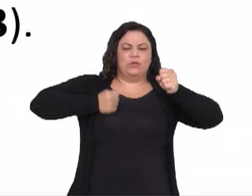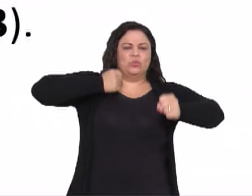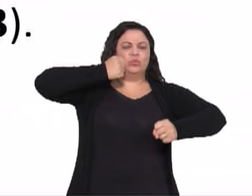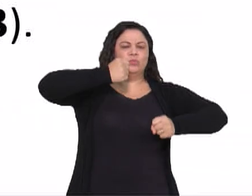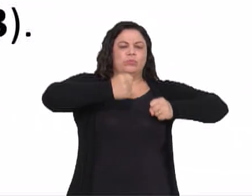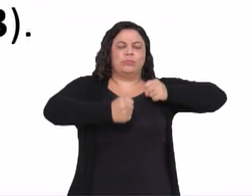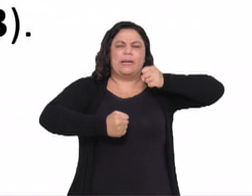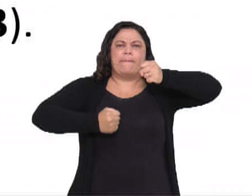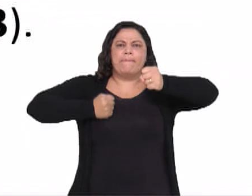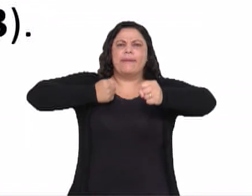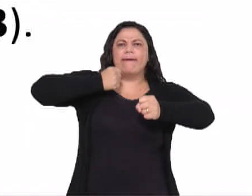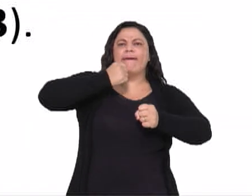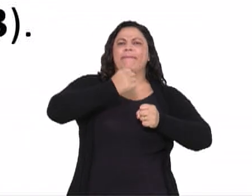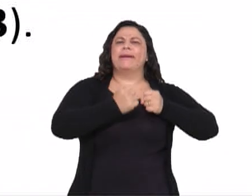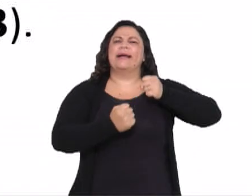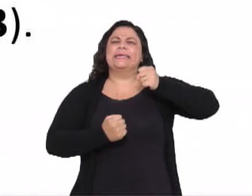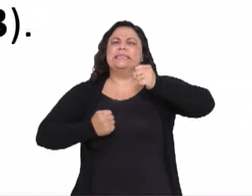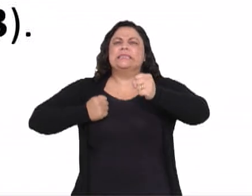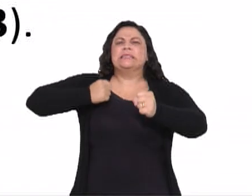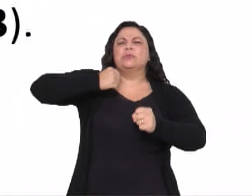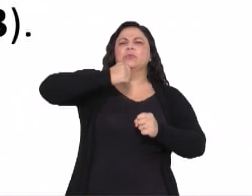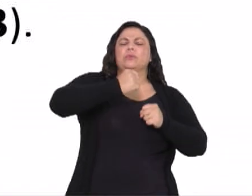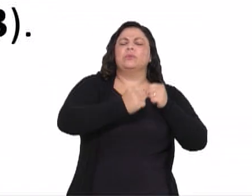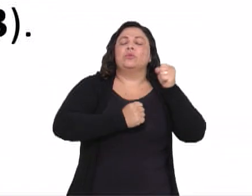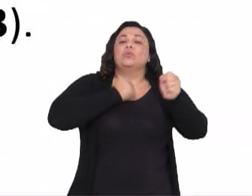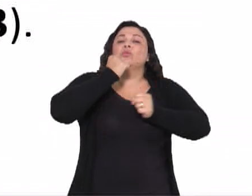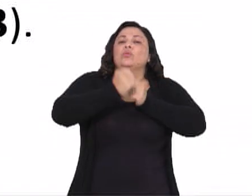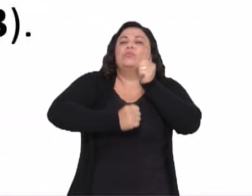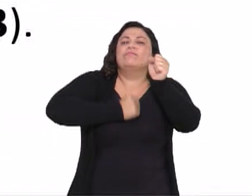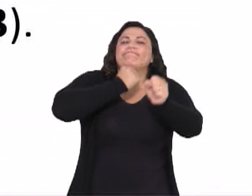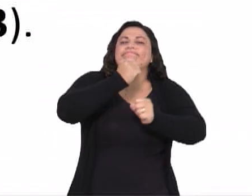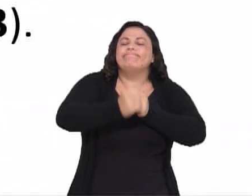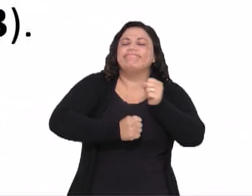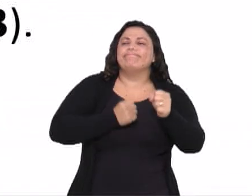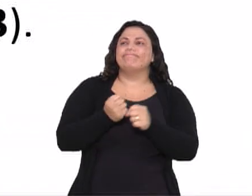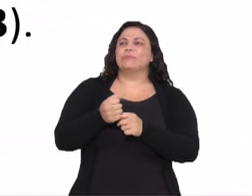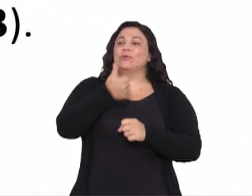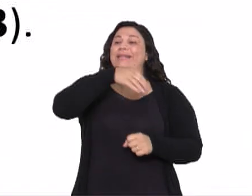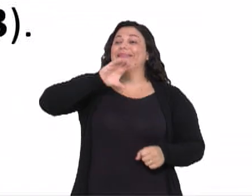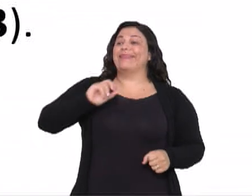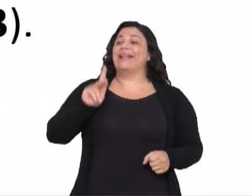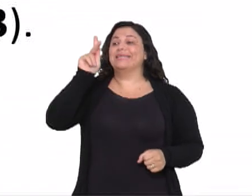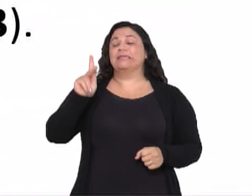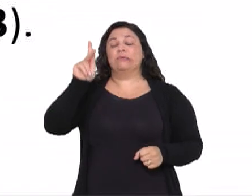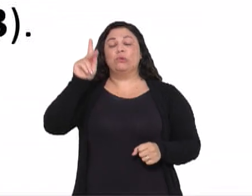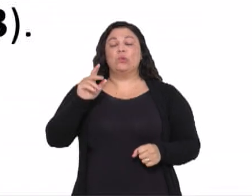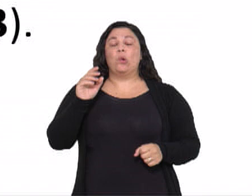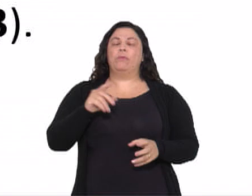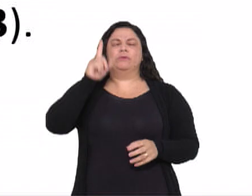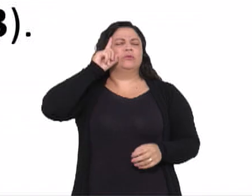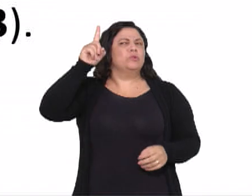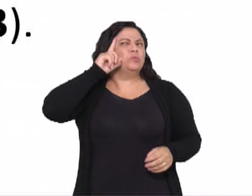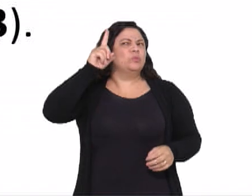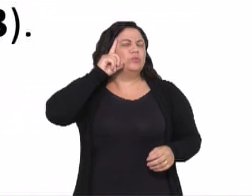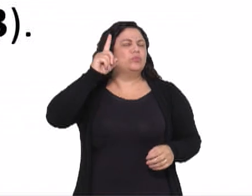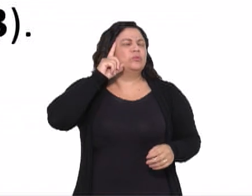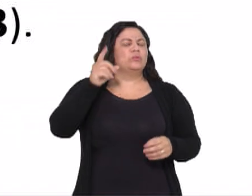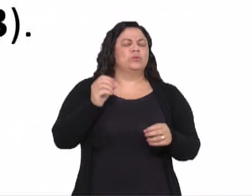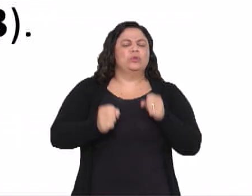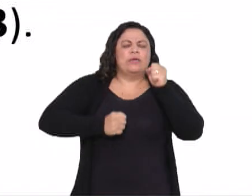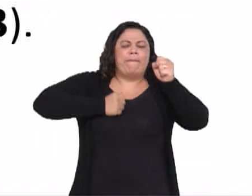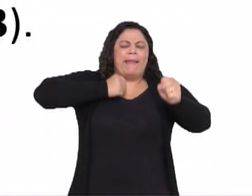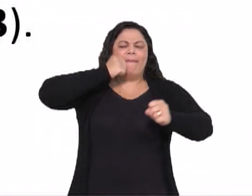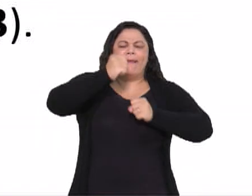atleta treinando nessa pista deseja correr 10 km diariamente. Determine o número mínimo de voltas completas que